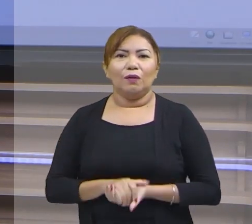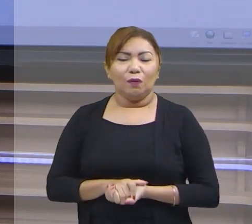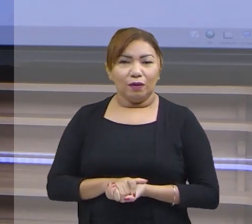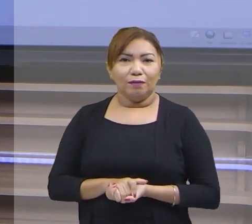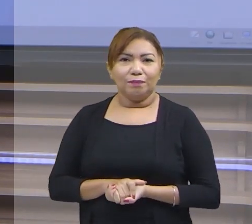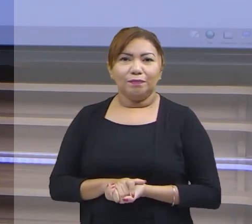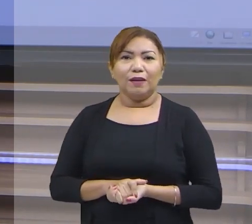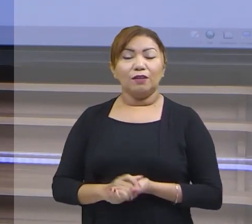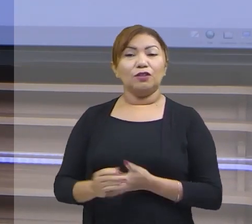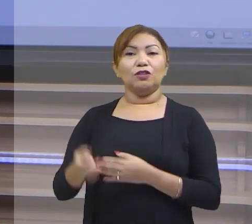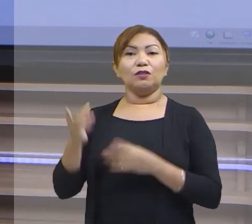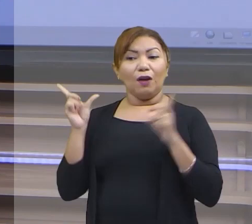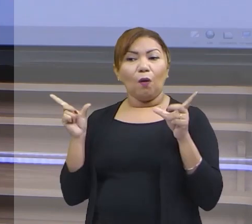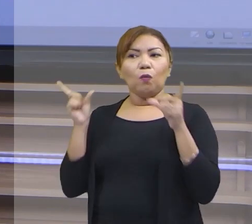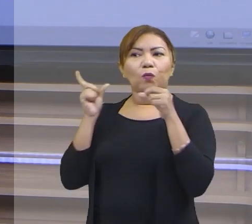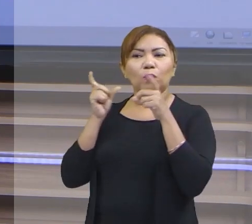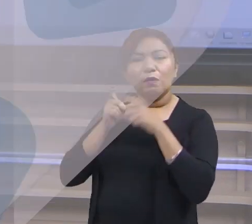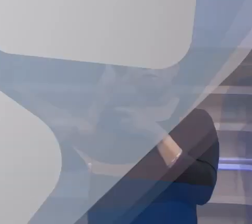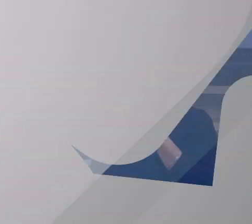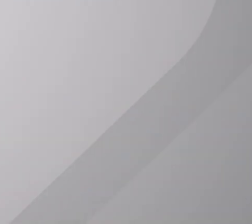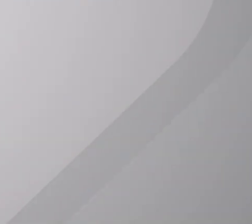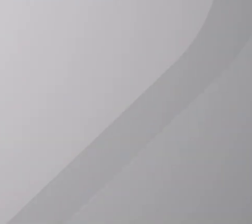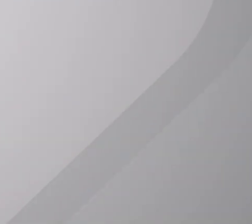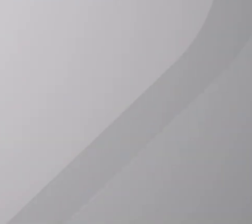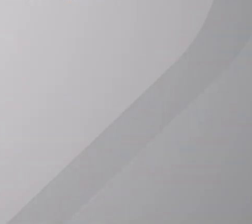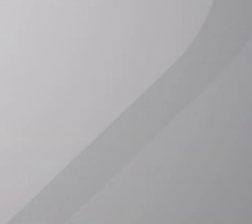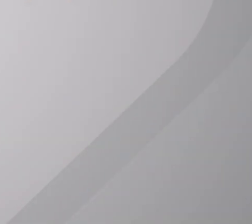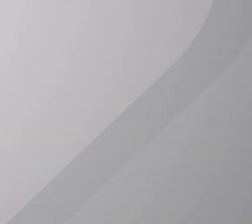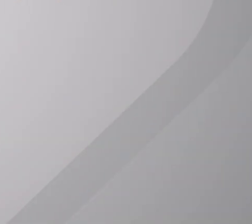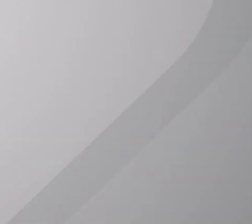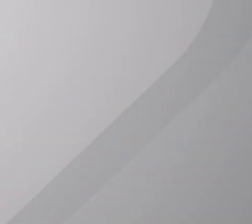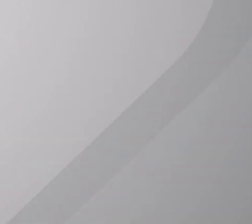iremos fazer um resumo das nossas atividades.